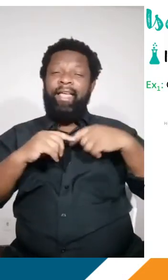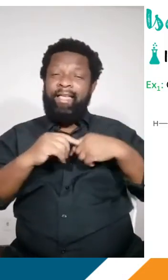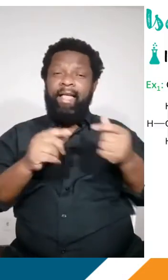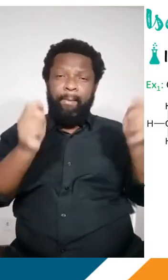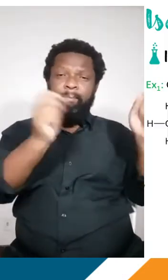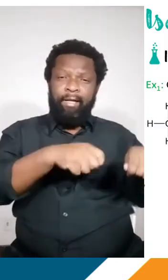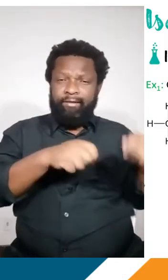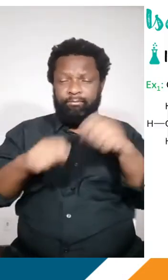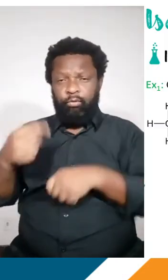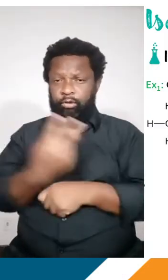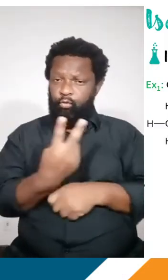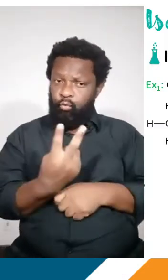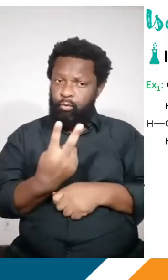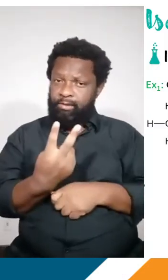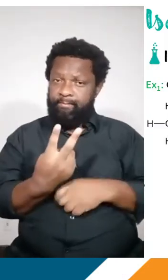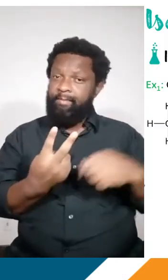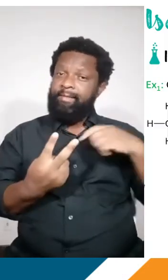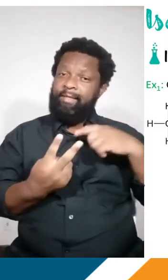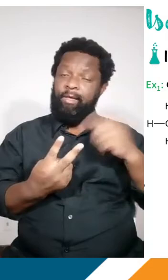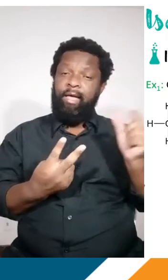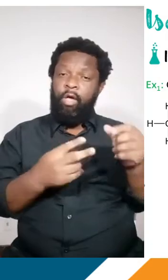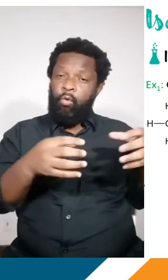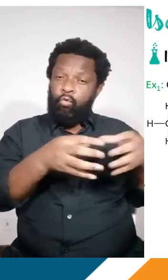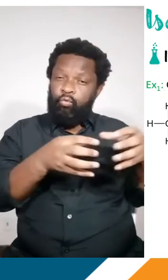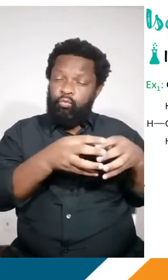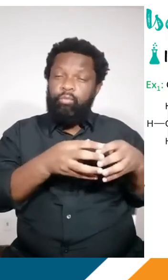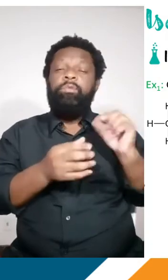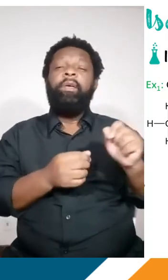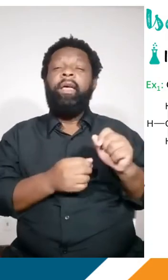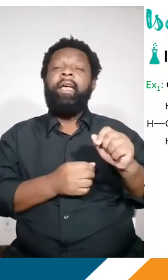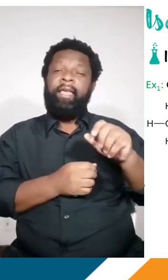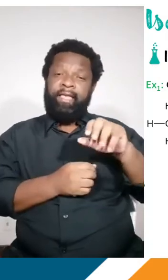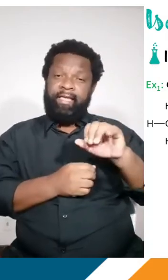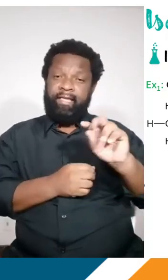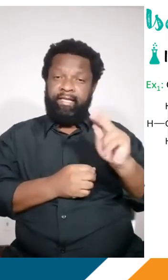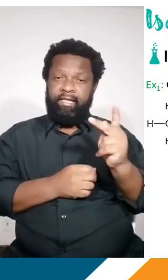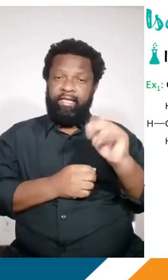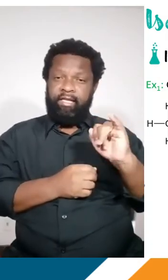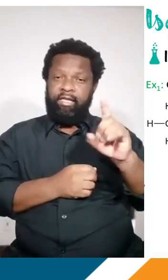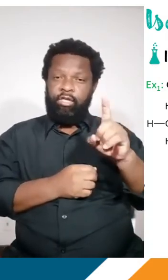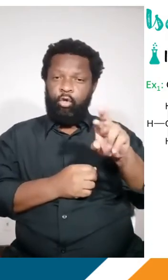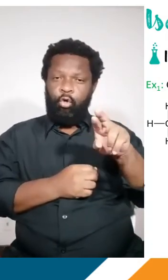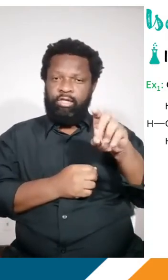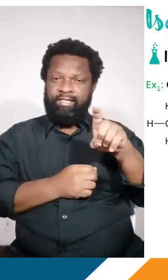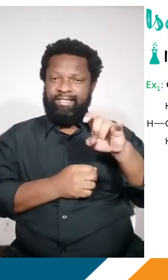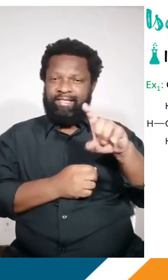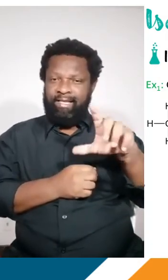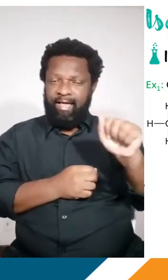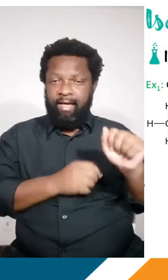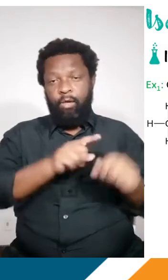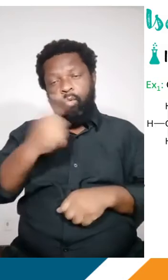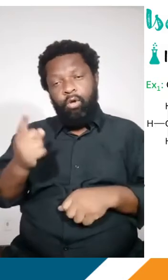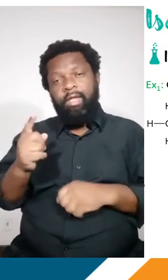as duas possibilidades. Tenho o meu composto com a hidroxila e o meu composto com oxigênio entre